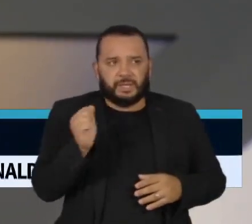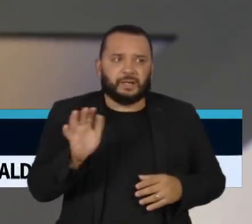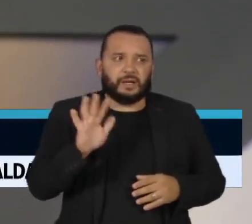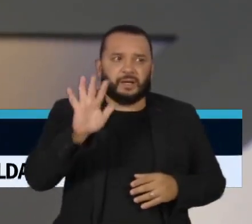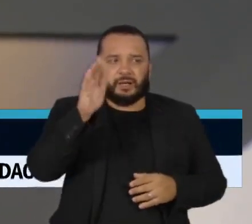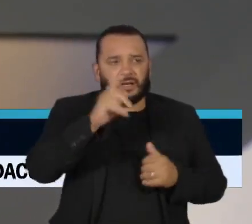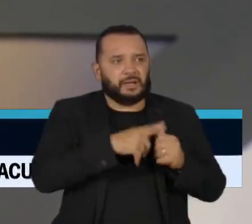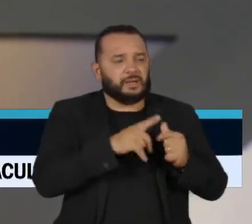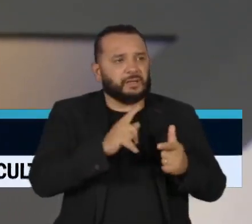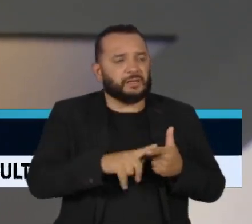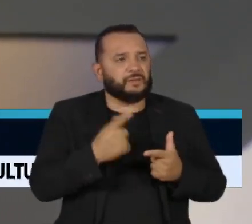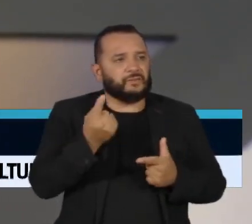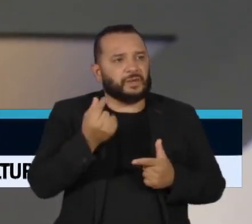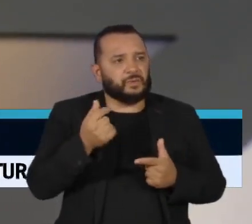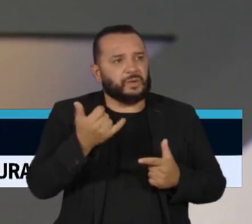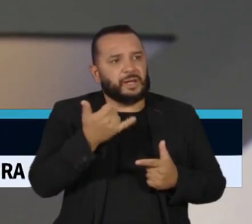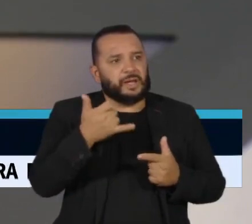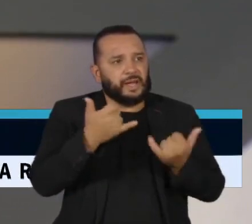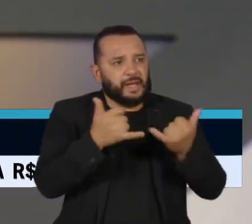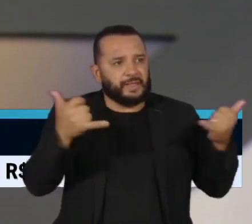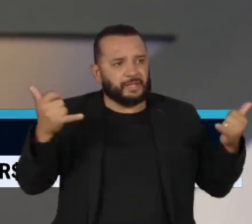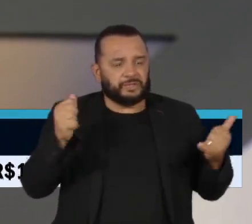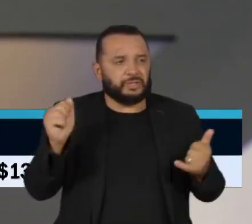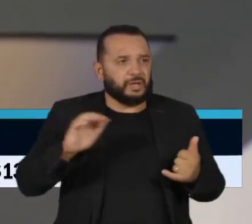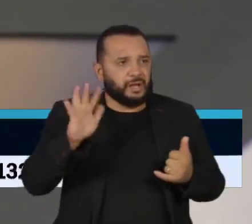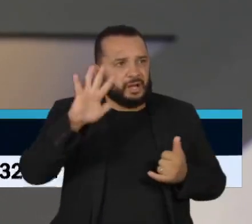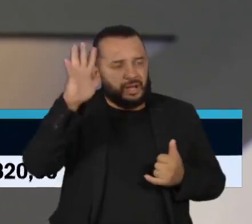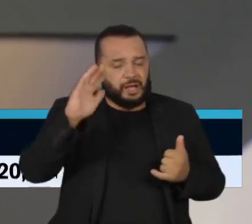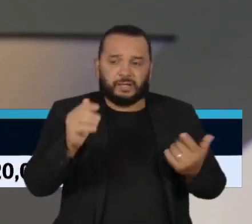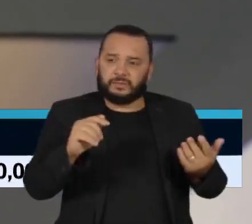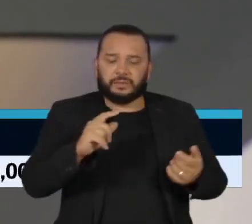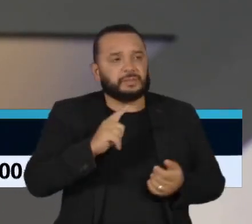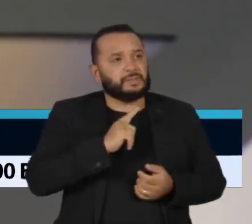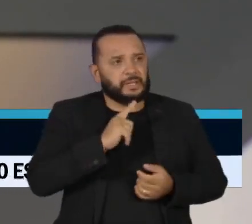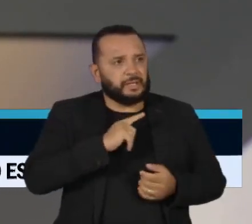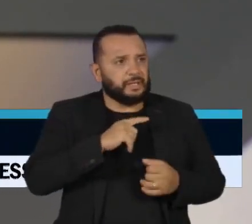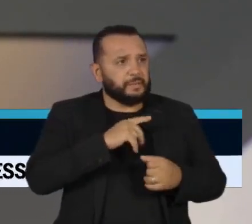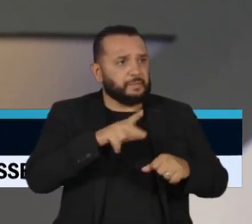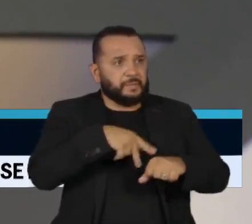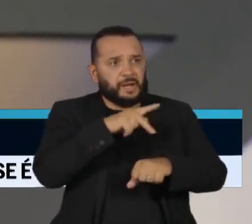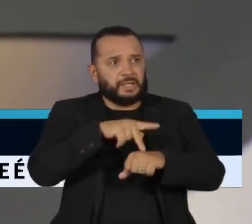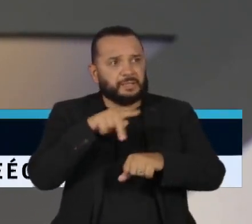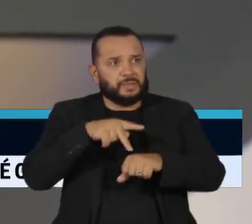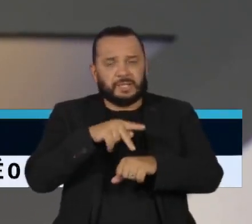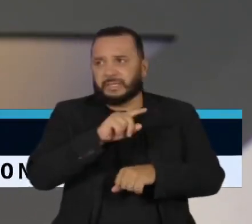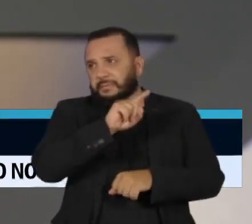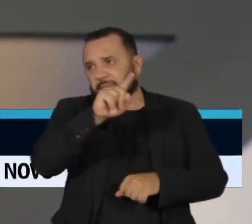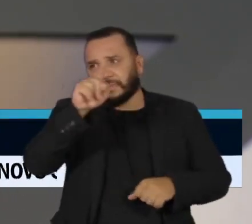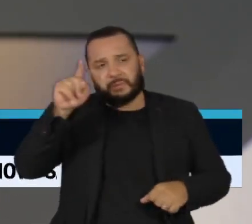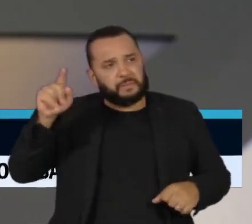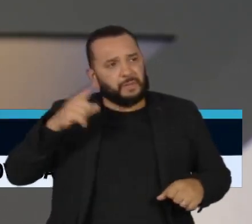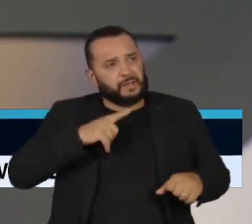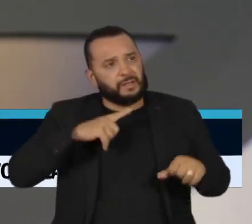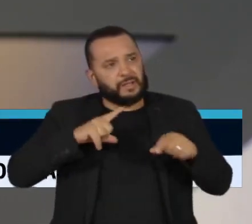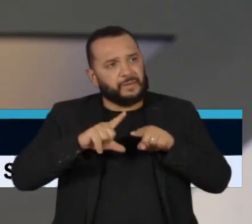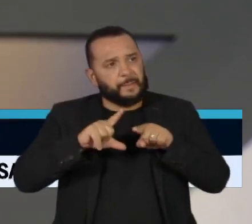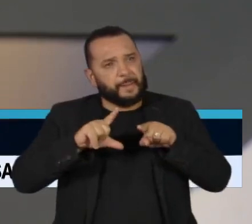em preços de energia então se colaborou com uma série de países por uma aceleração inflacionária